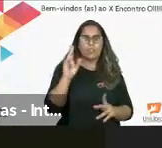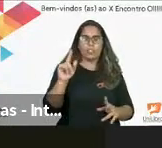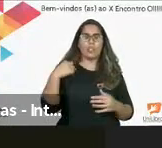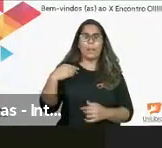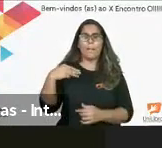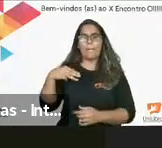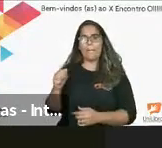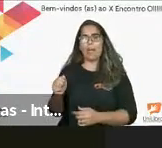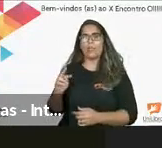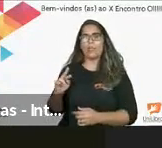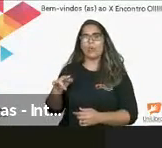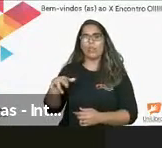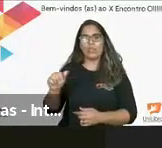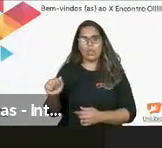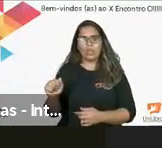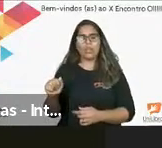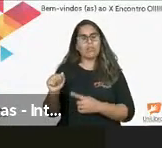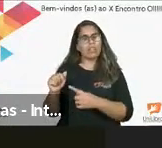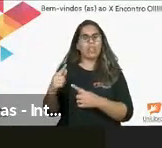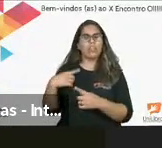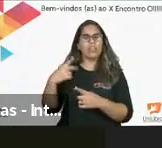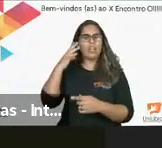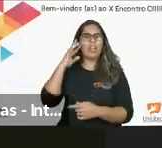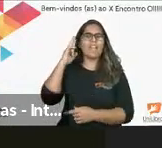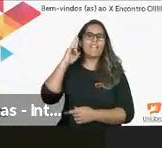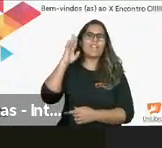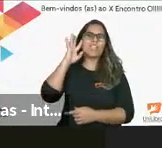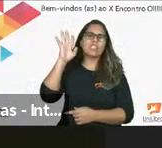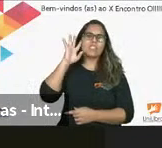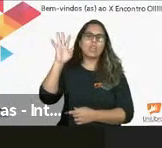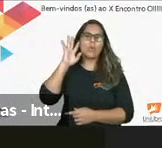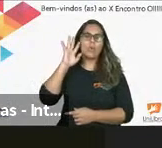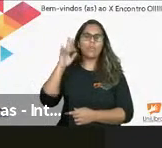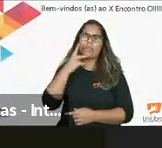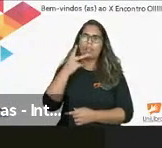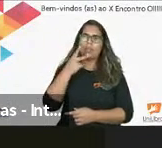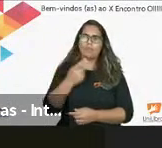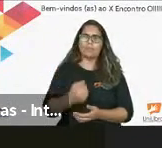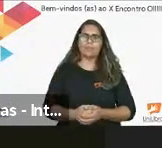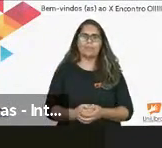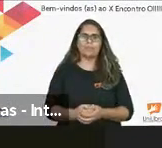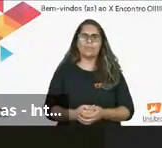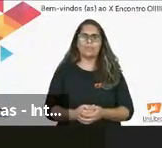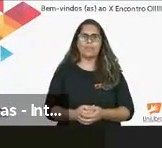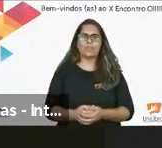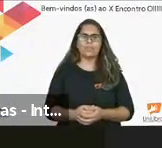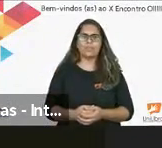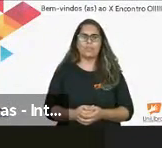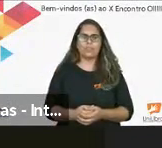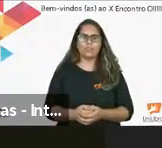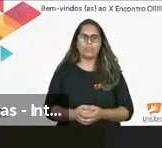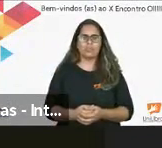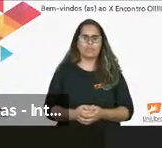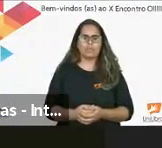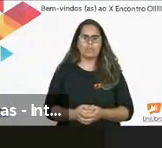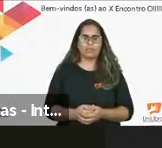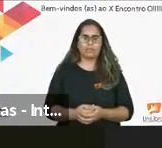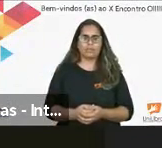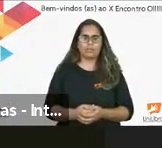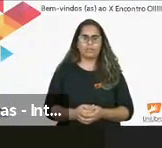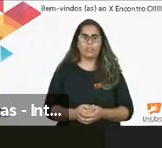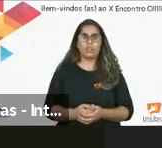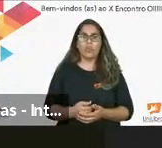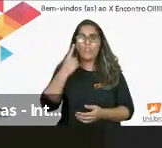Maturana faz uma reflexão e diz que os organismos... o V não